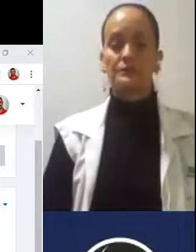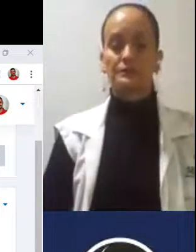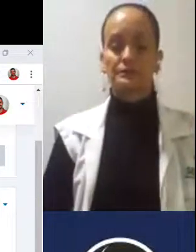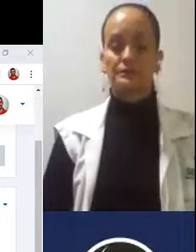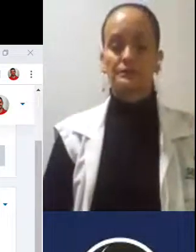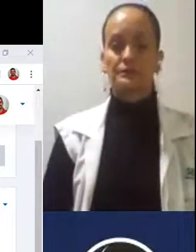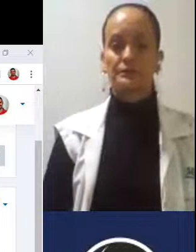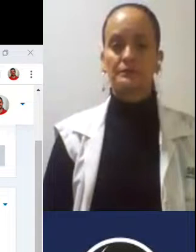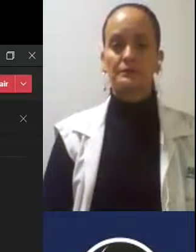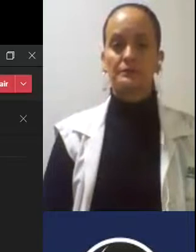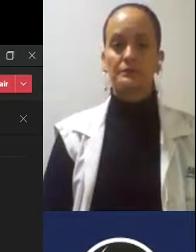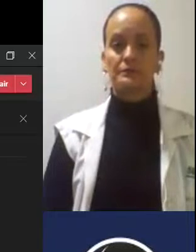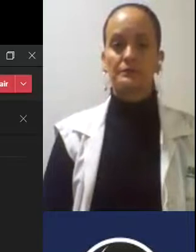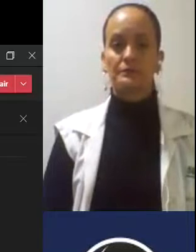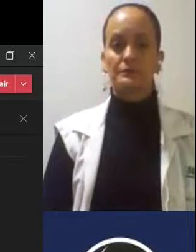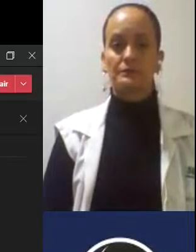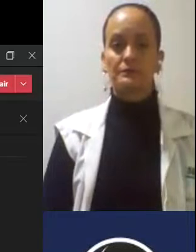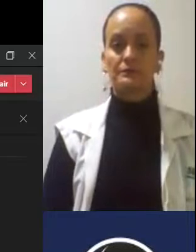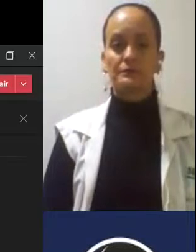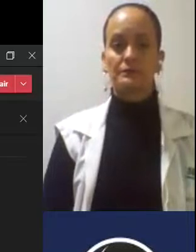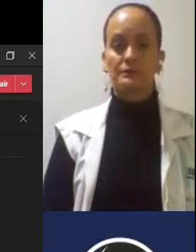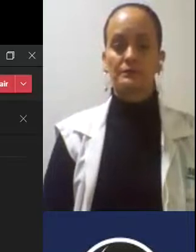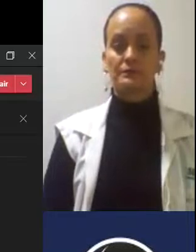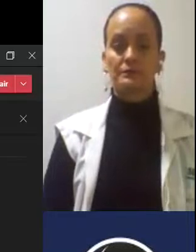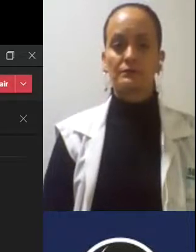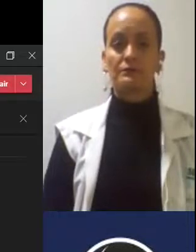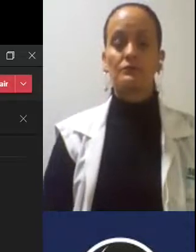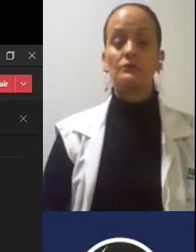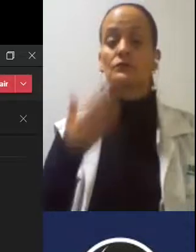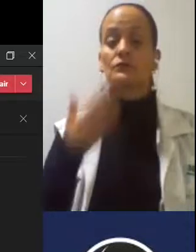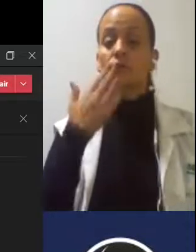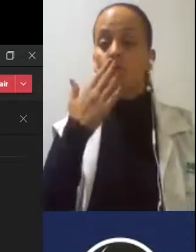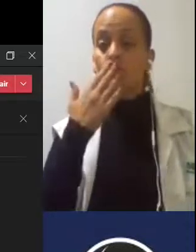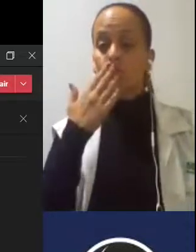a esses tipos de circuitos, alguma dúvida?